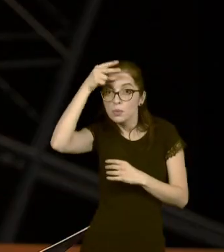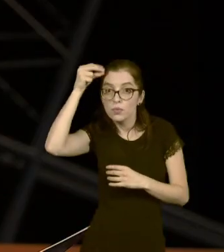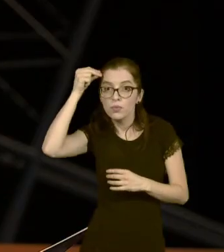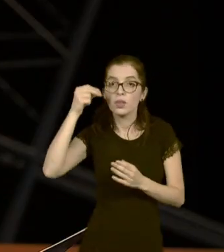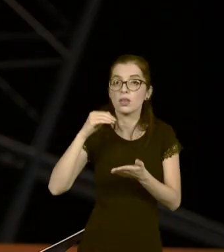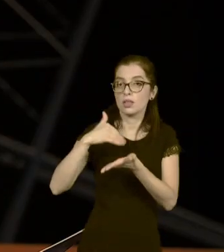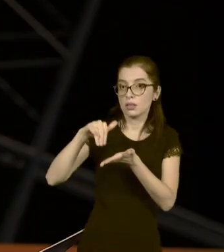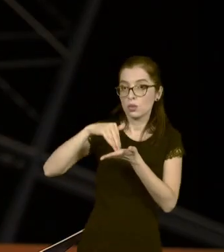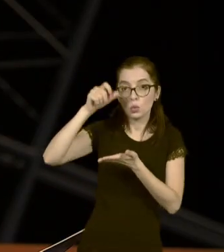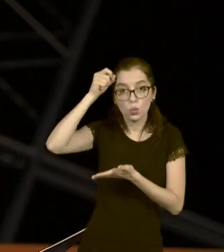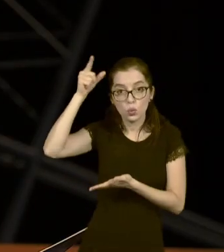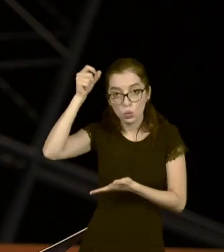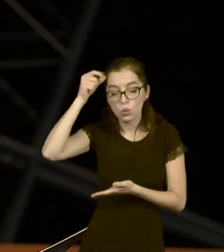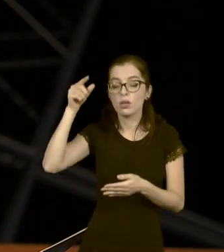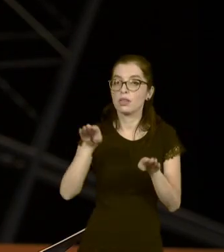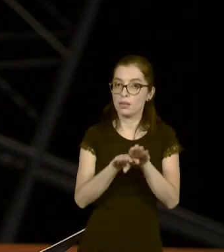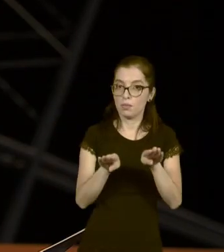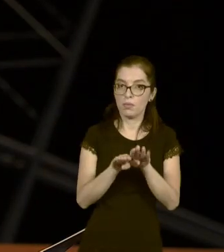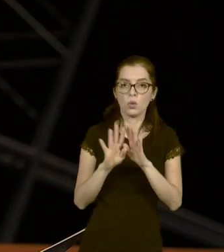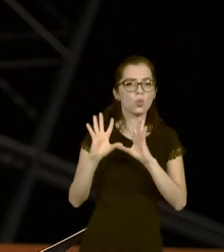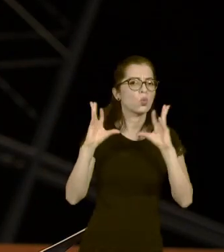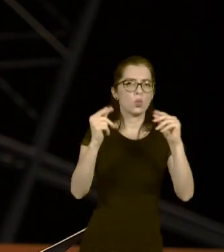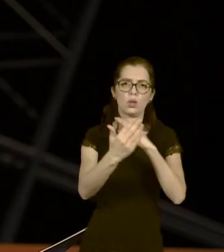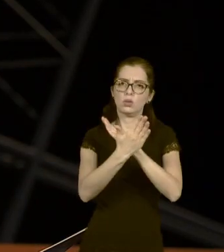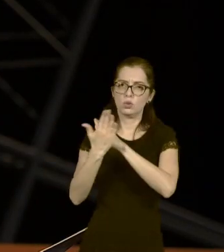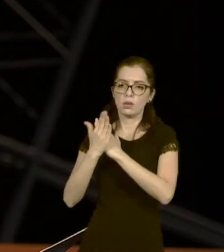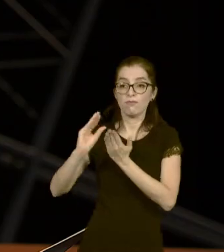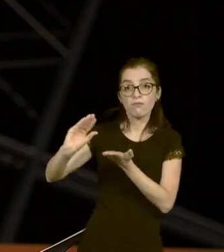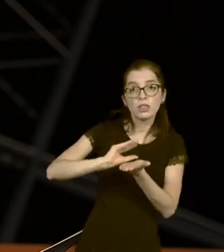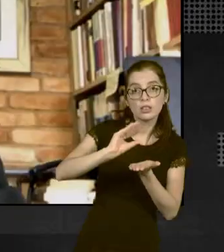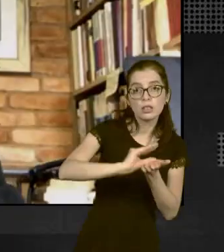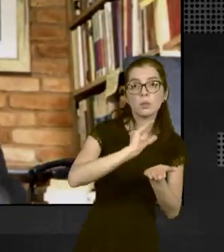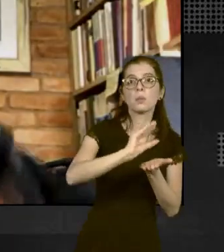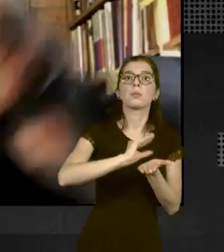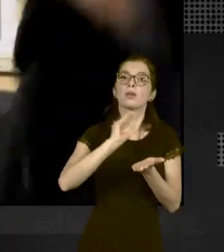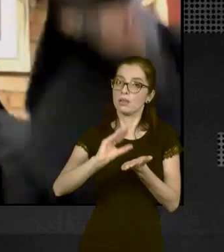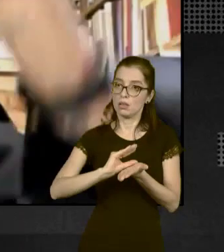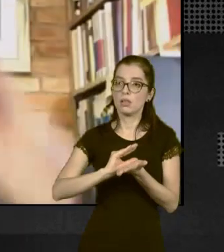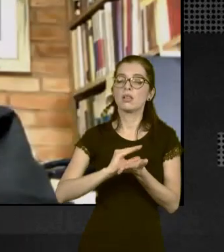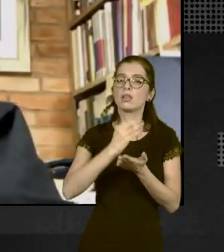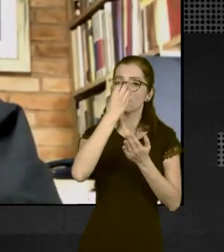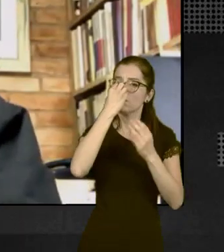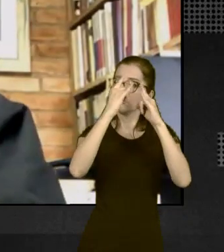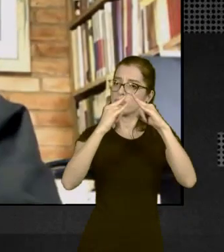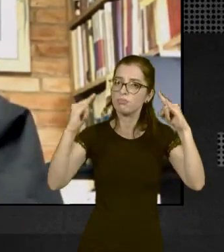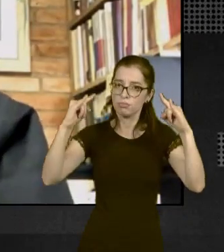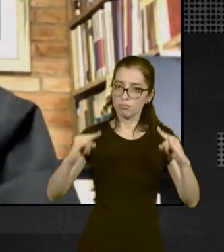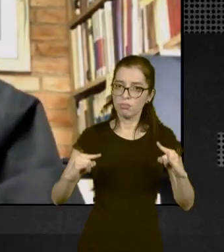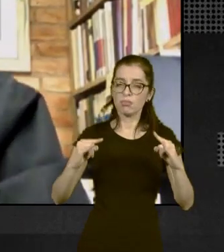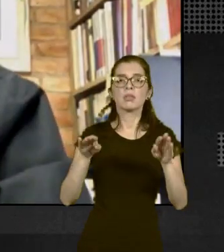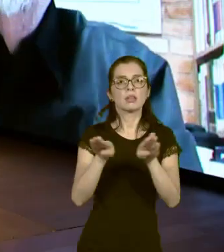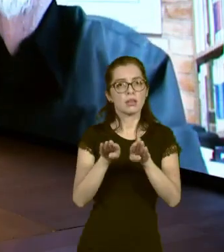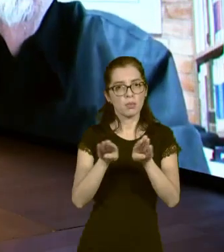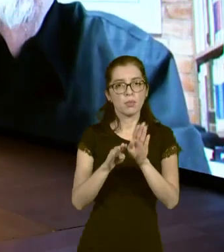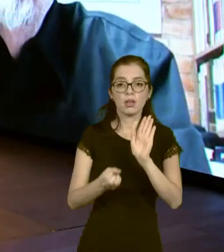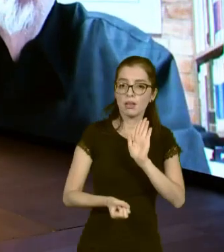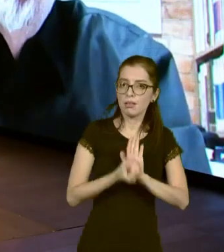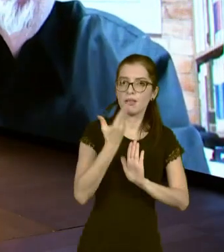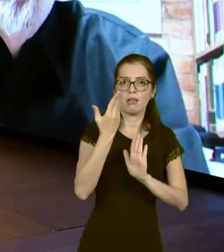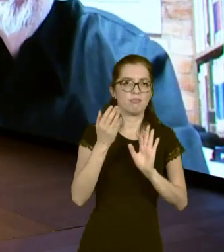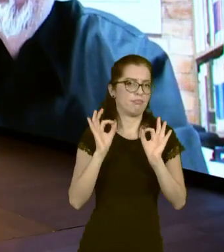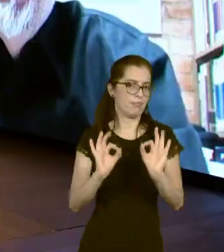eu gosto. Então, eu ia muito lá, e ali tinha um lugar, e aí a gente conseguiu convencer, a prefeitura